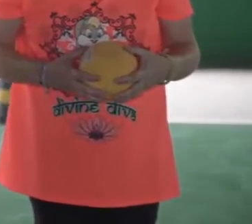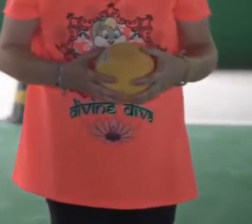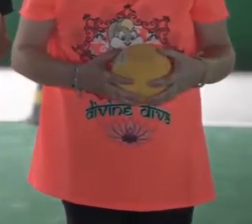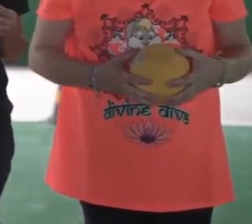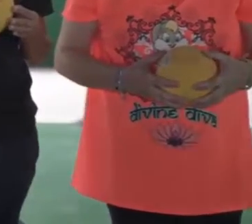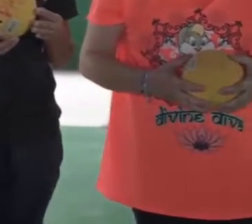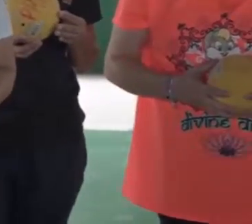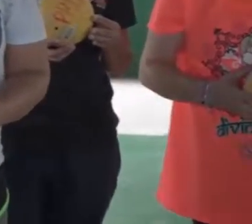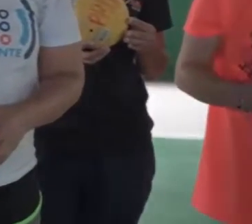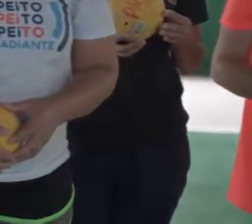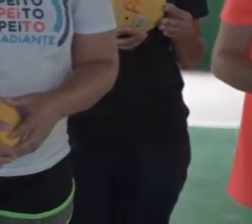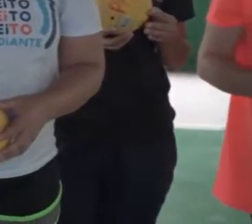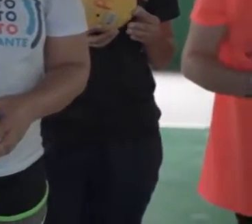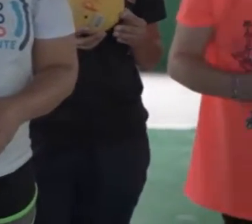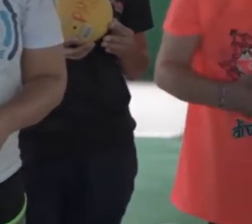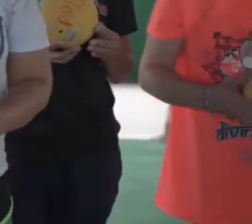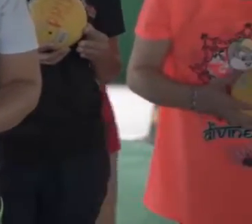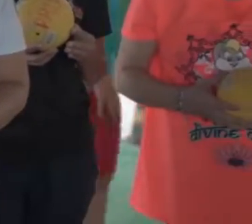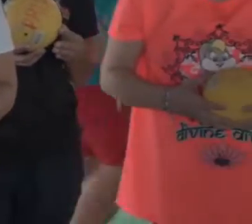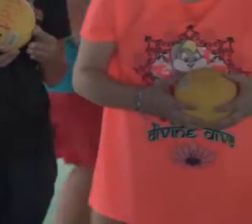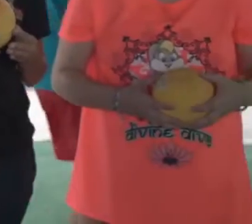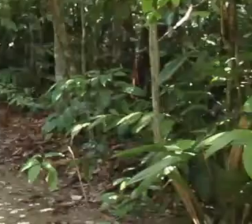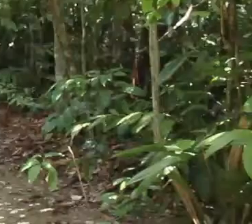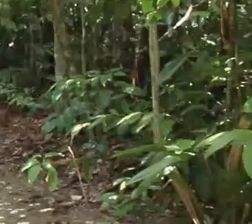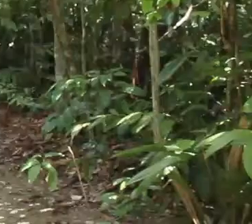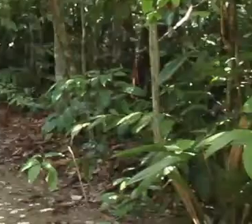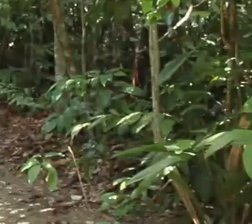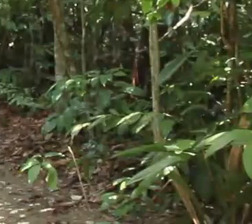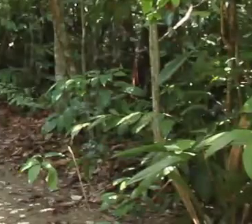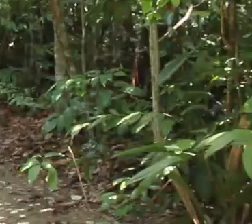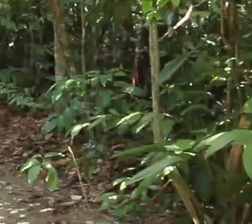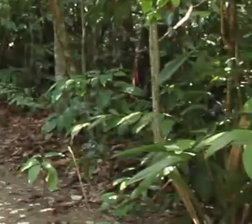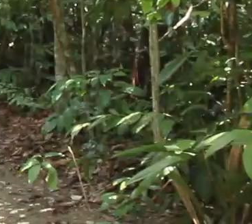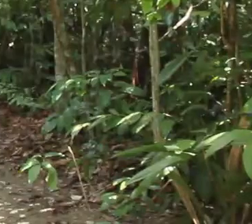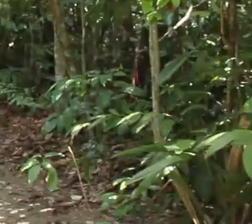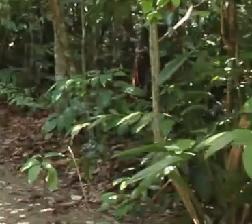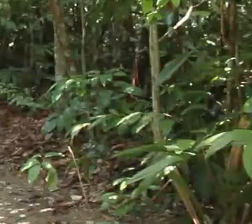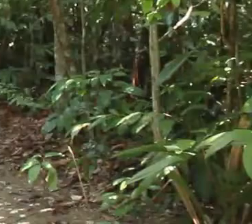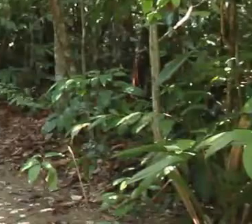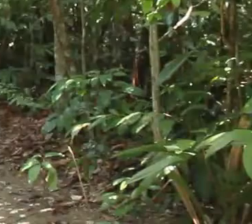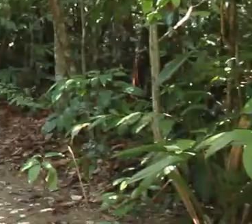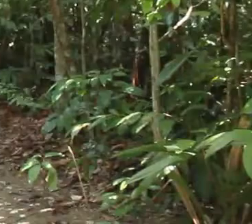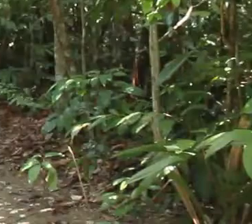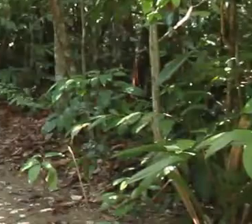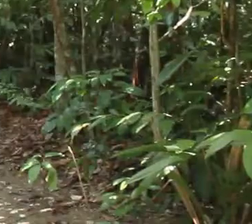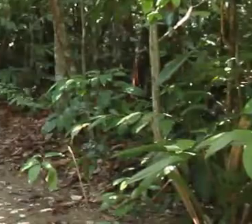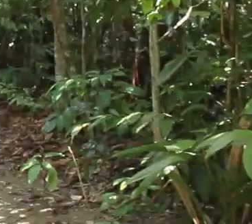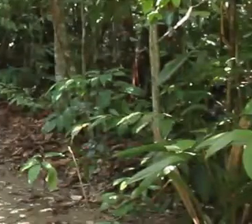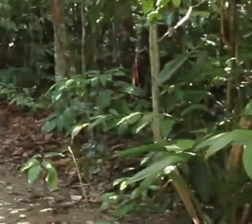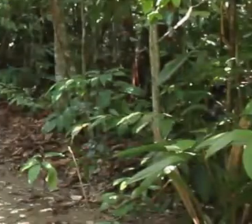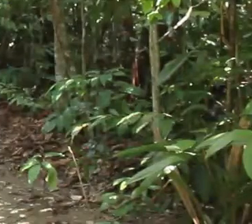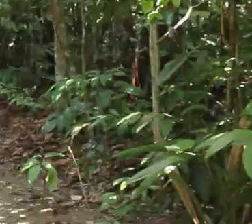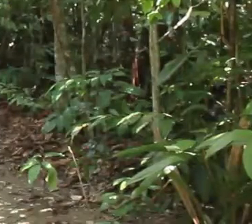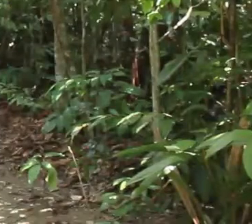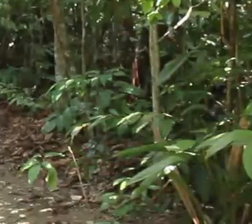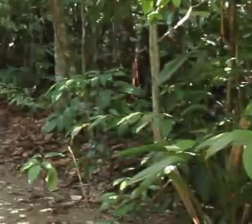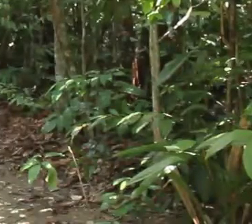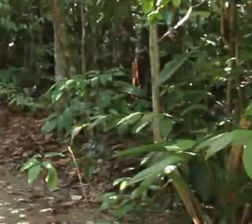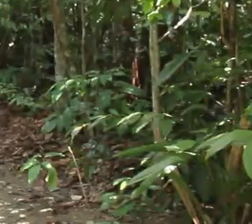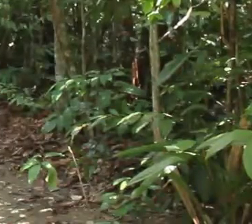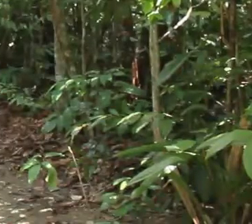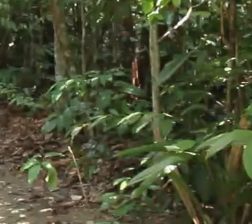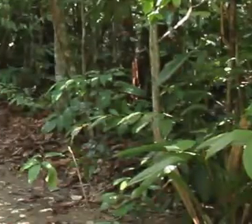da extensão universitária, né? Todos nós somos sabedores que o orçamento, né, das